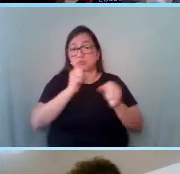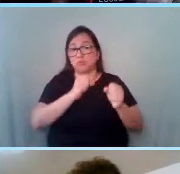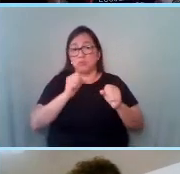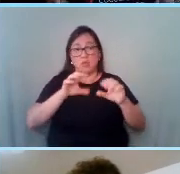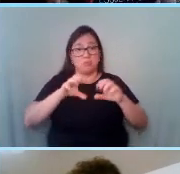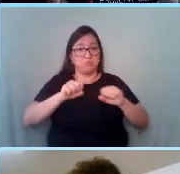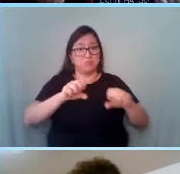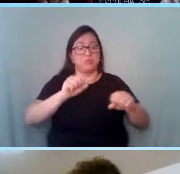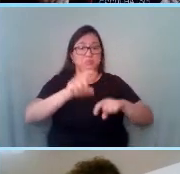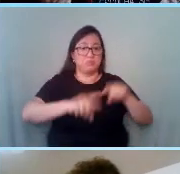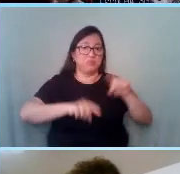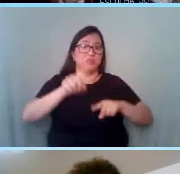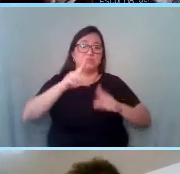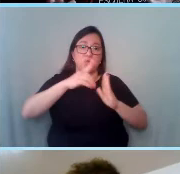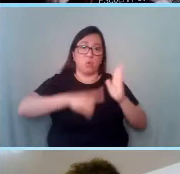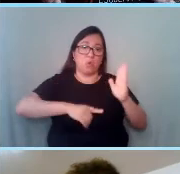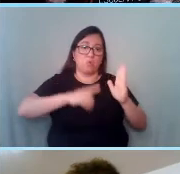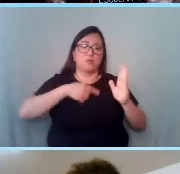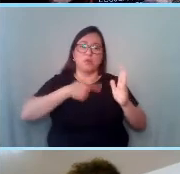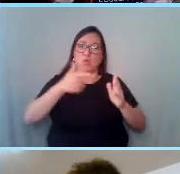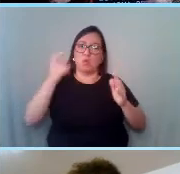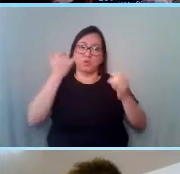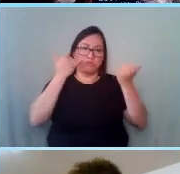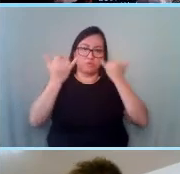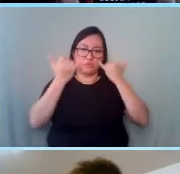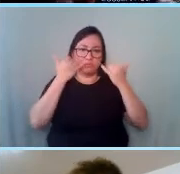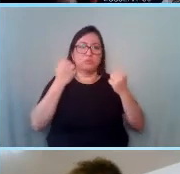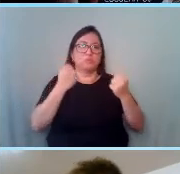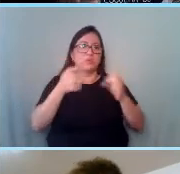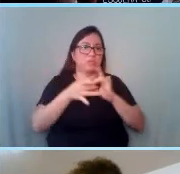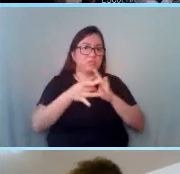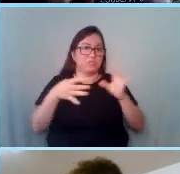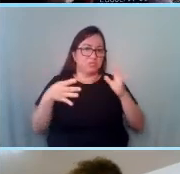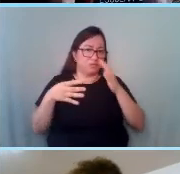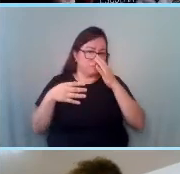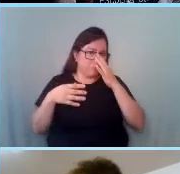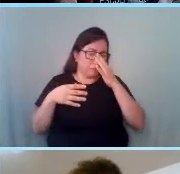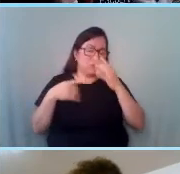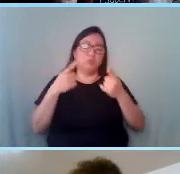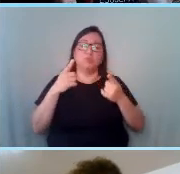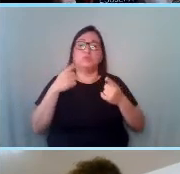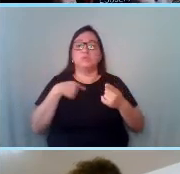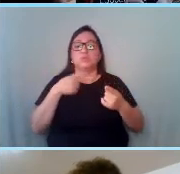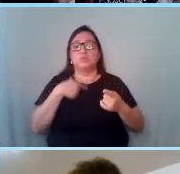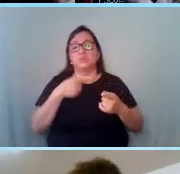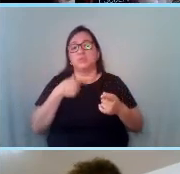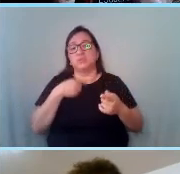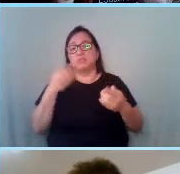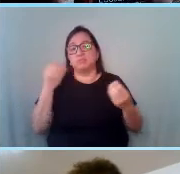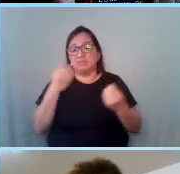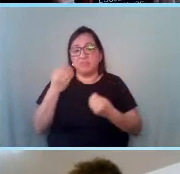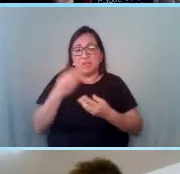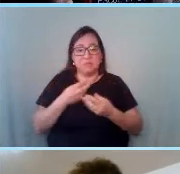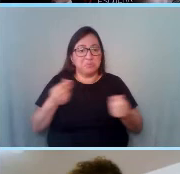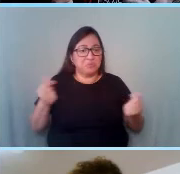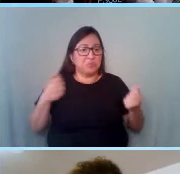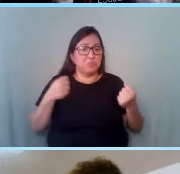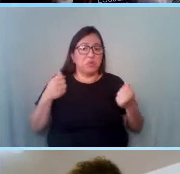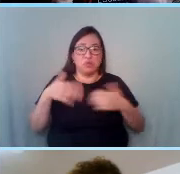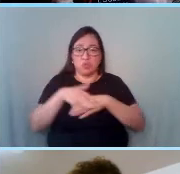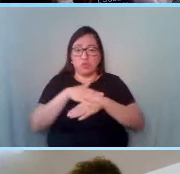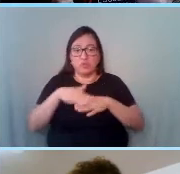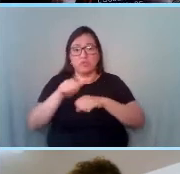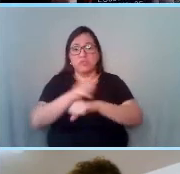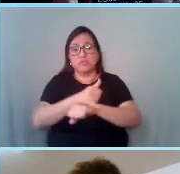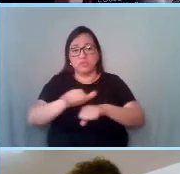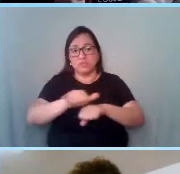vocês vão ter várias outras informações, né? Tanto sobre as vulnerabilidades que a gente está conversando, sobre estratégias